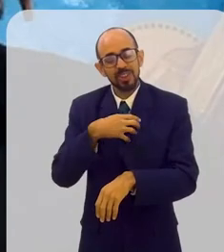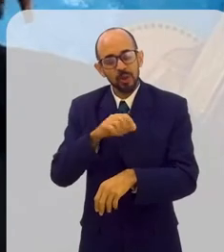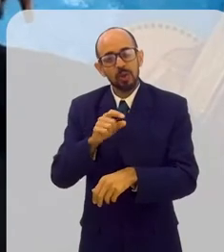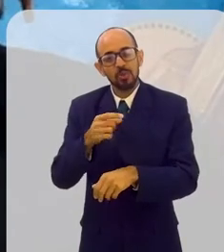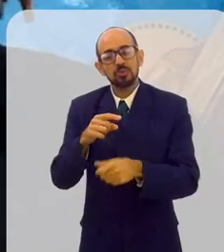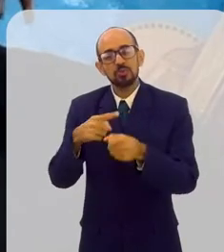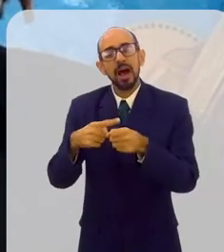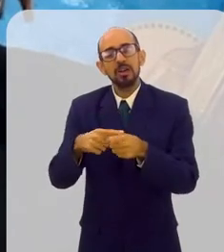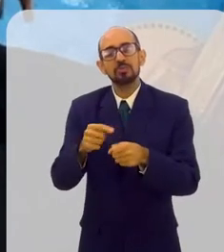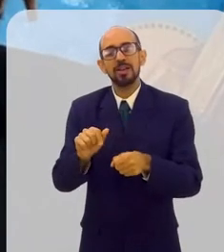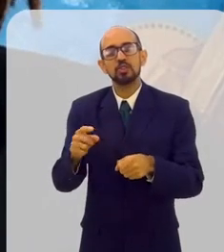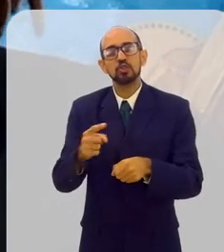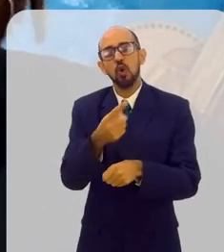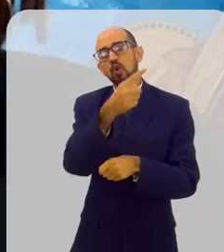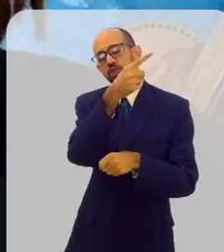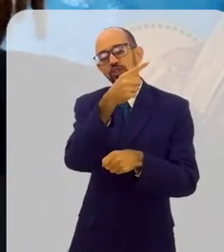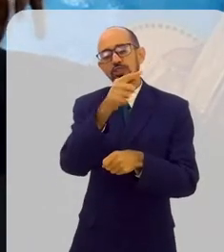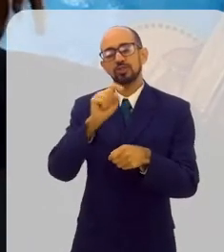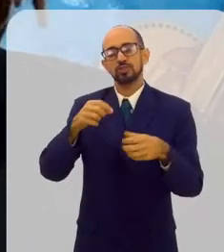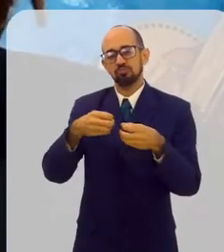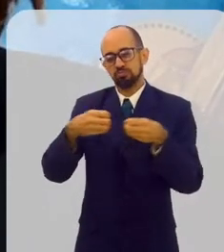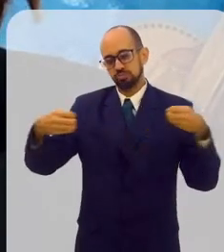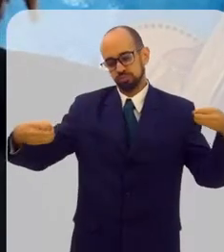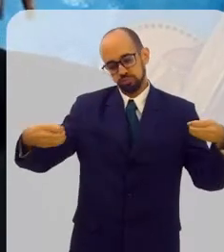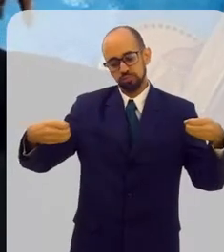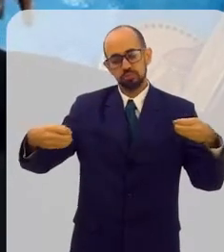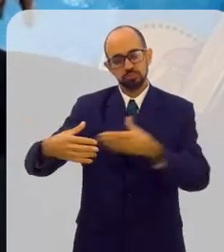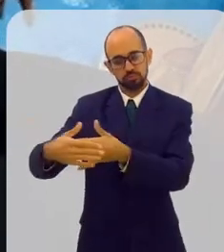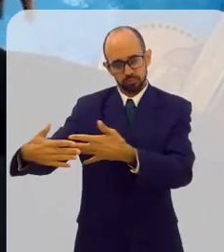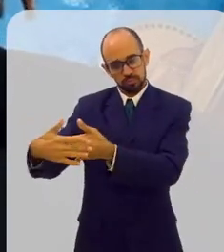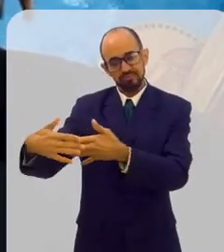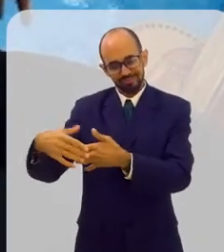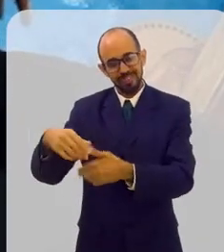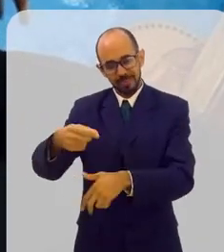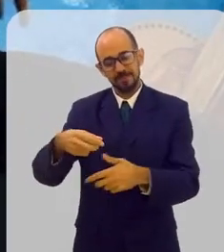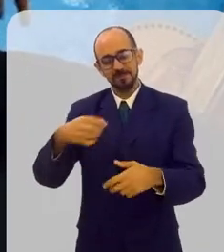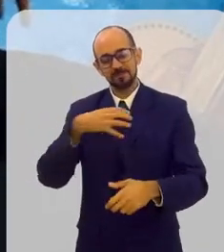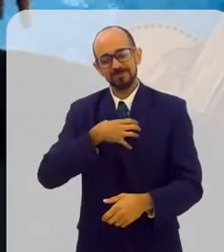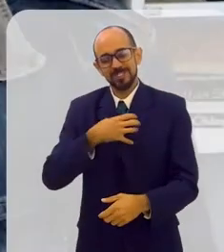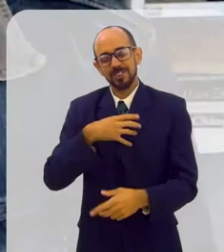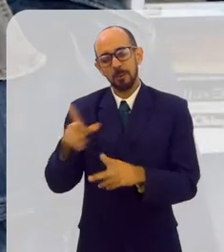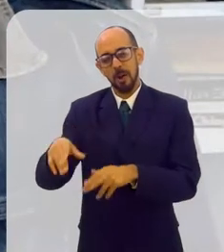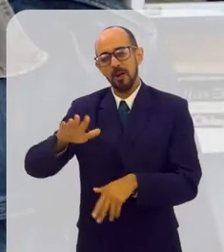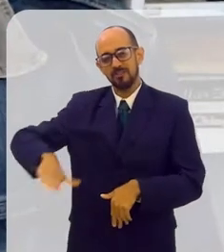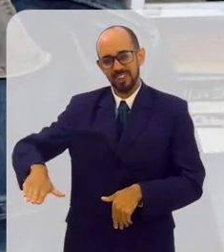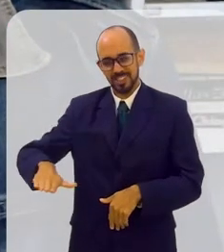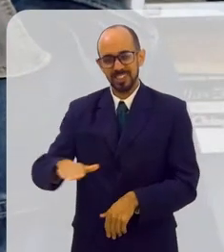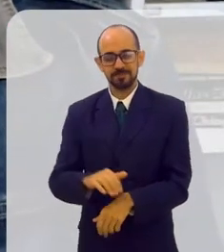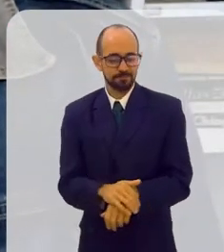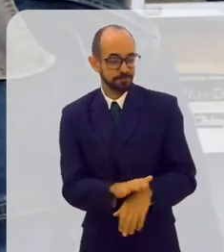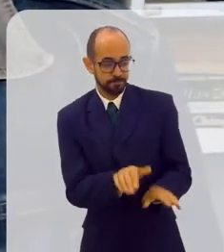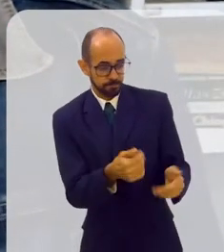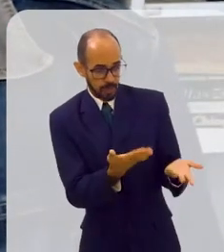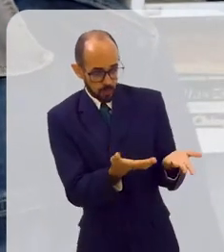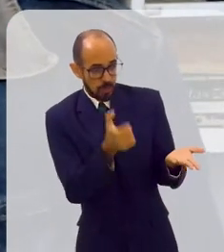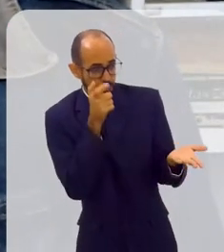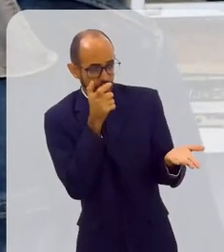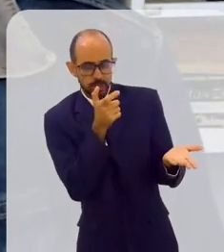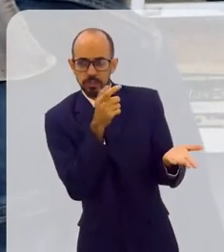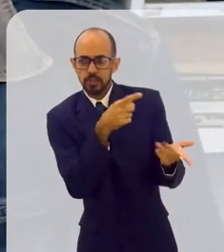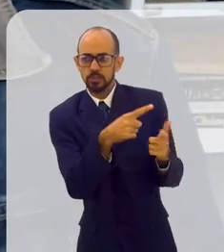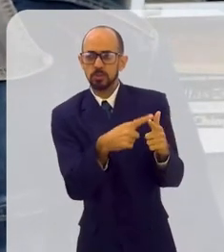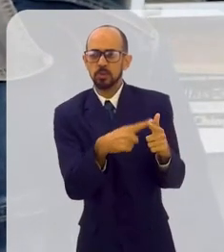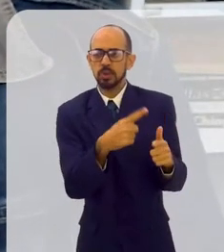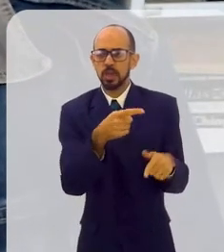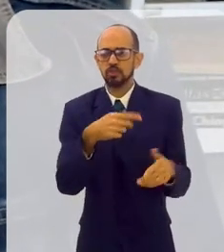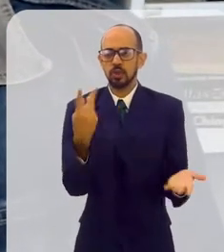é um lugar onde eu consigo rememorar, né? Esse lugar da minha infância. É muito interessante, pelo seu